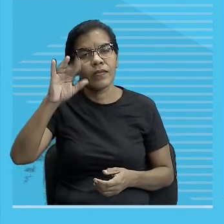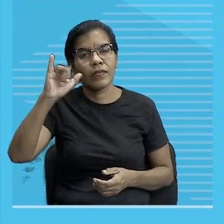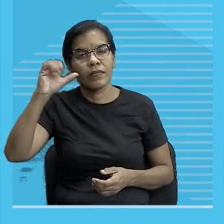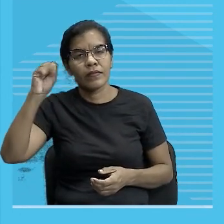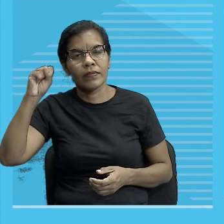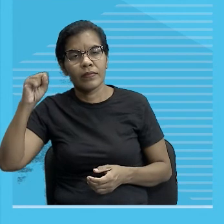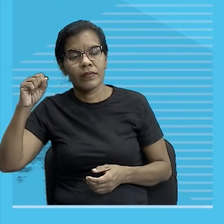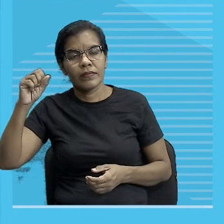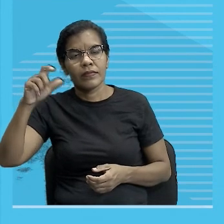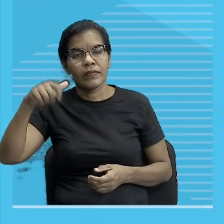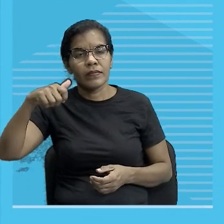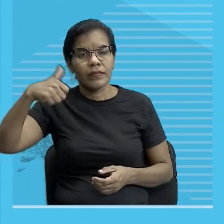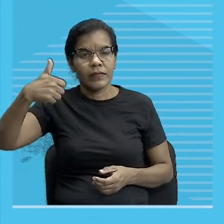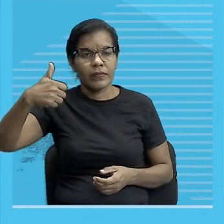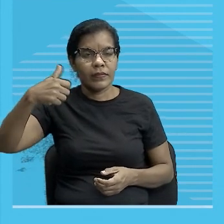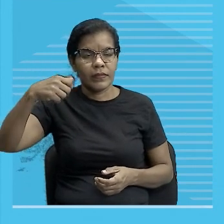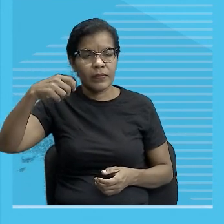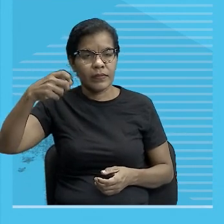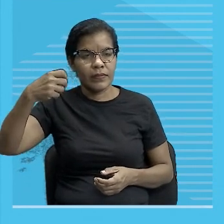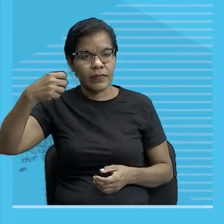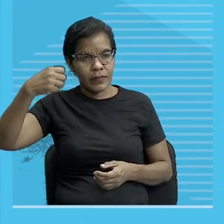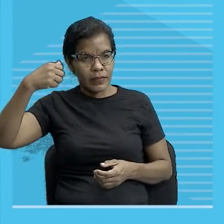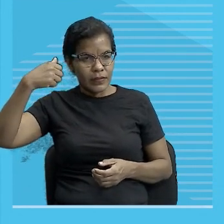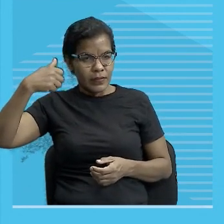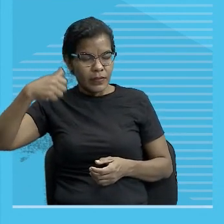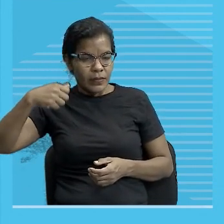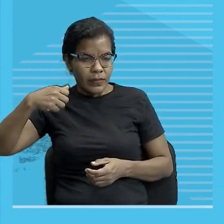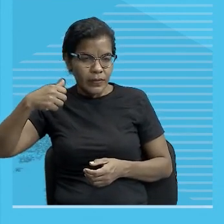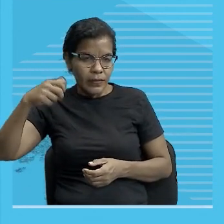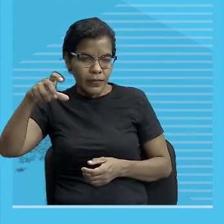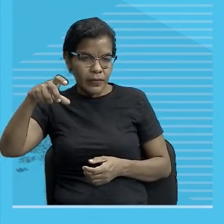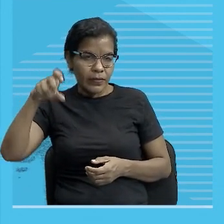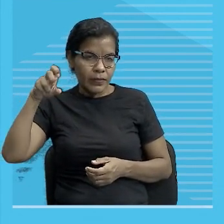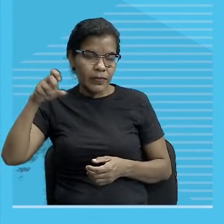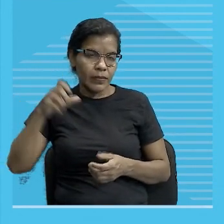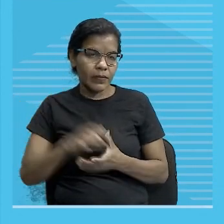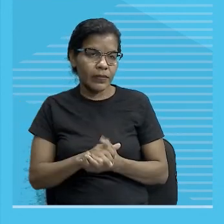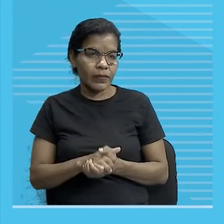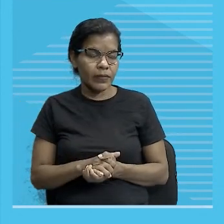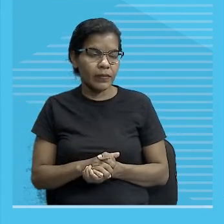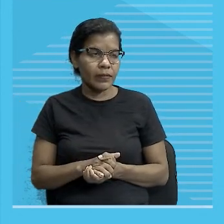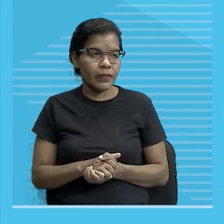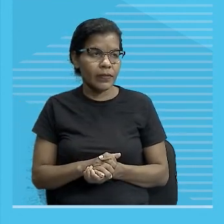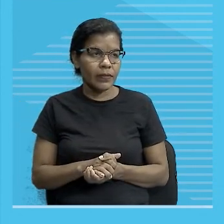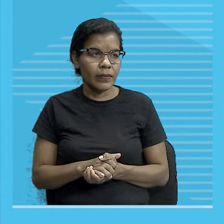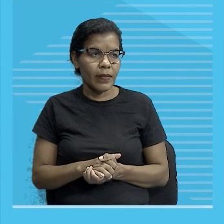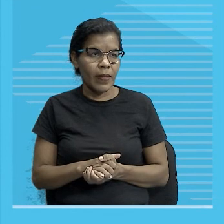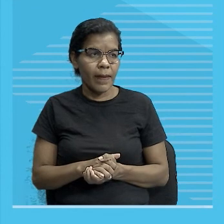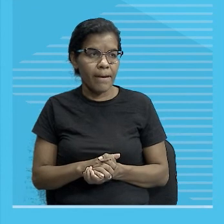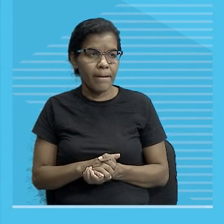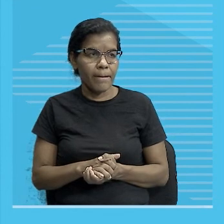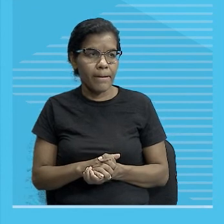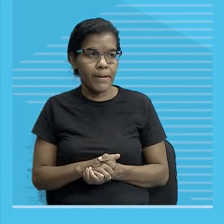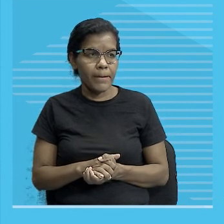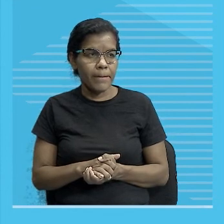dessa moda. Então, perceba que aparentemente, olha só,